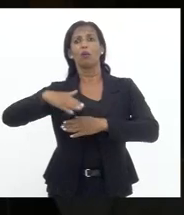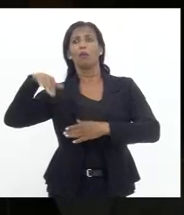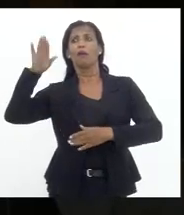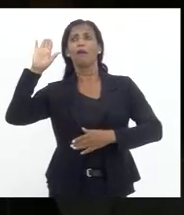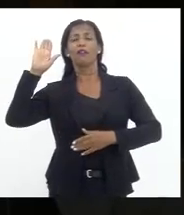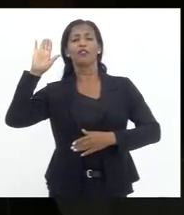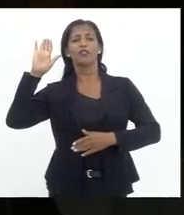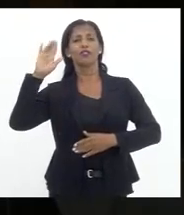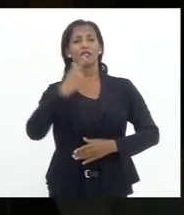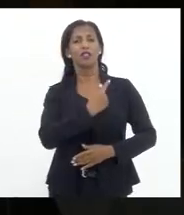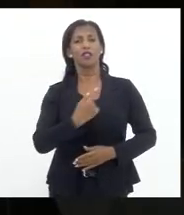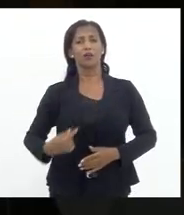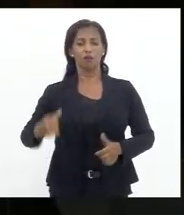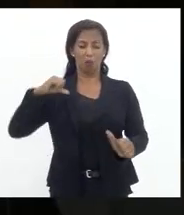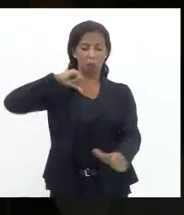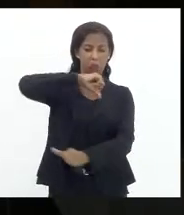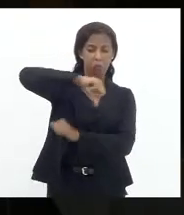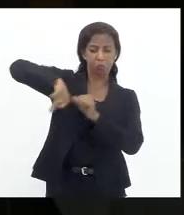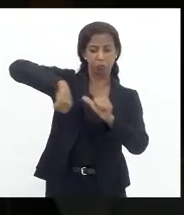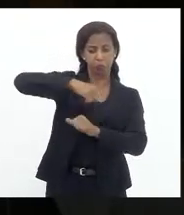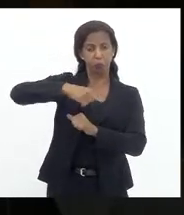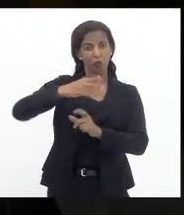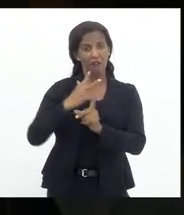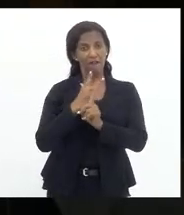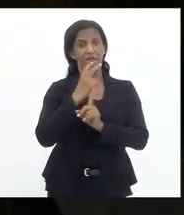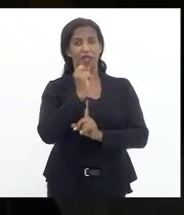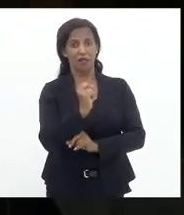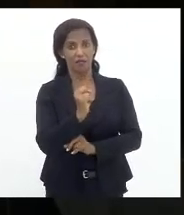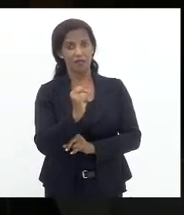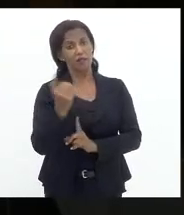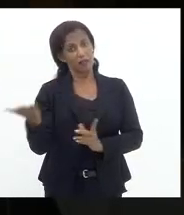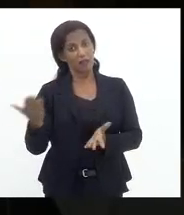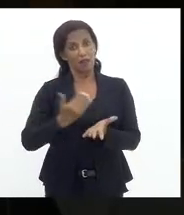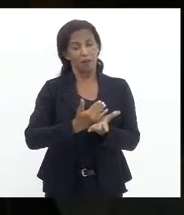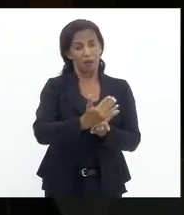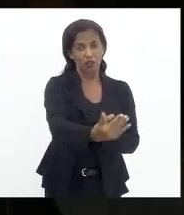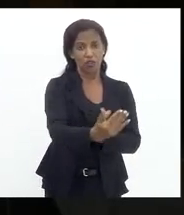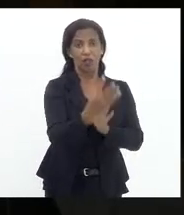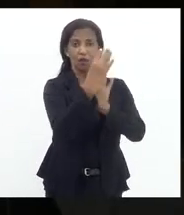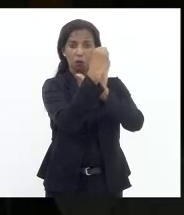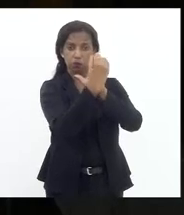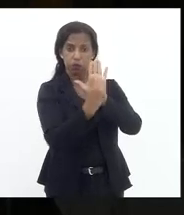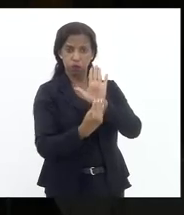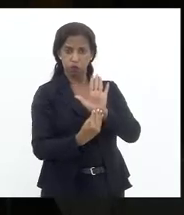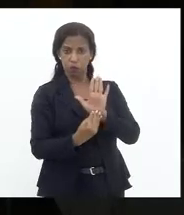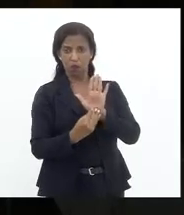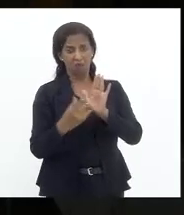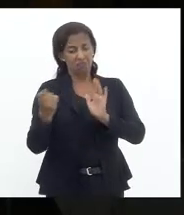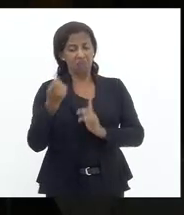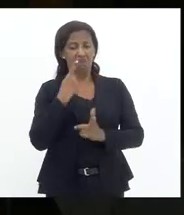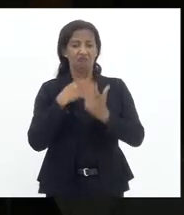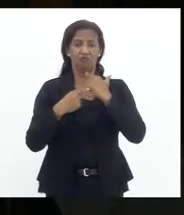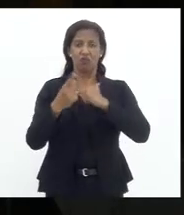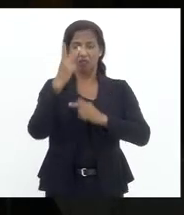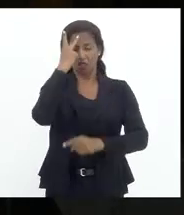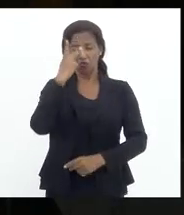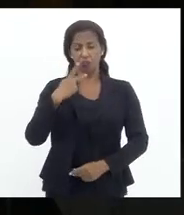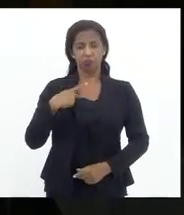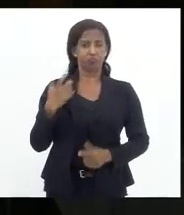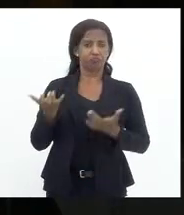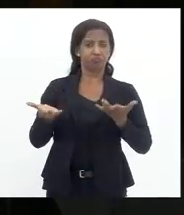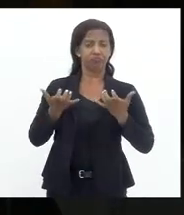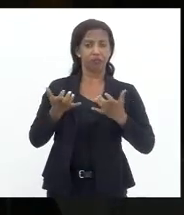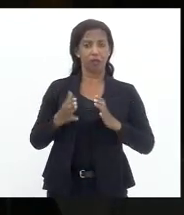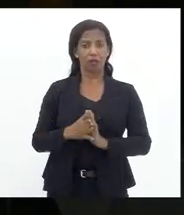se torne chefe do Poder Executivo e, a partir daí, implemente um programa que bem lhe convier. Ora,